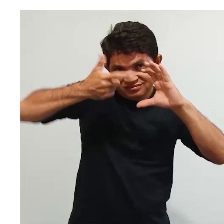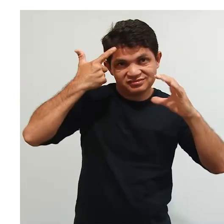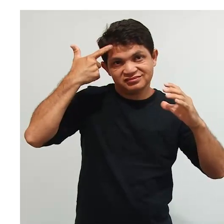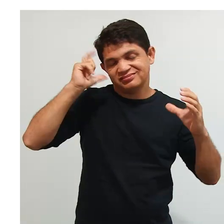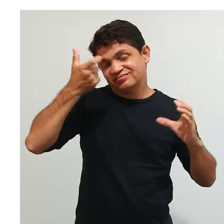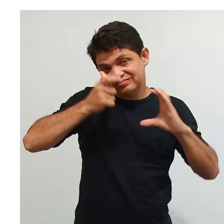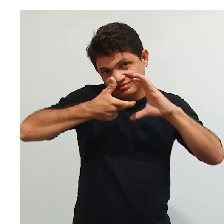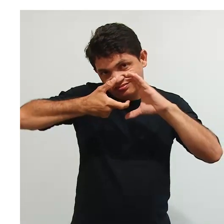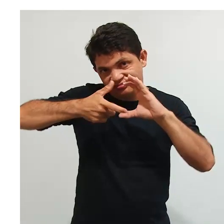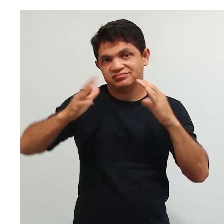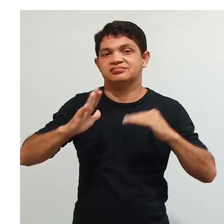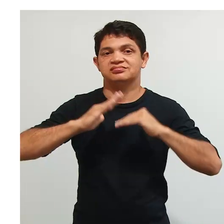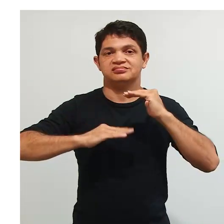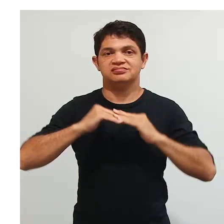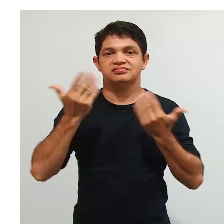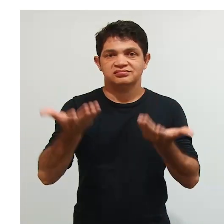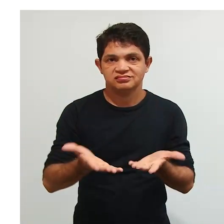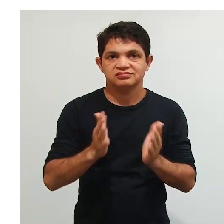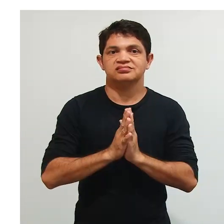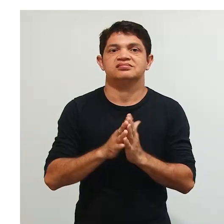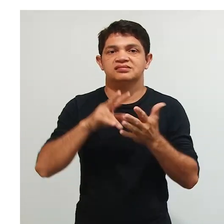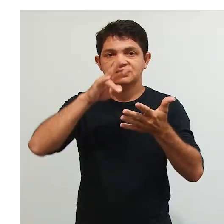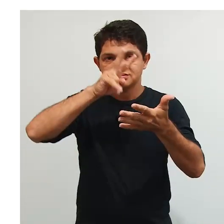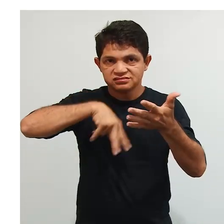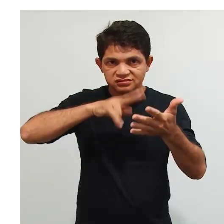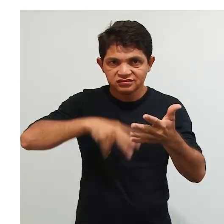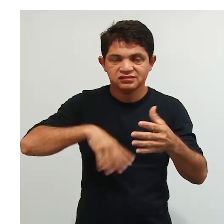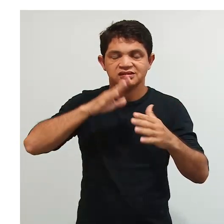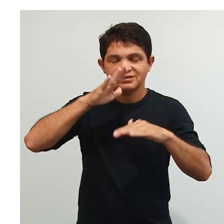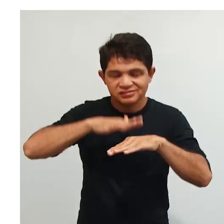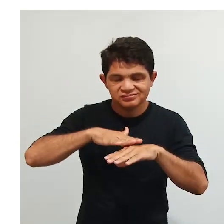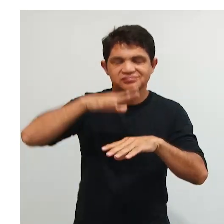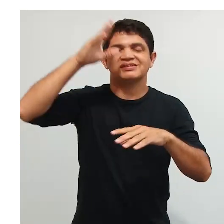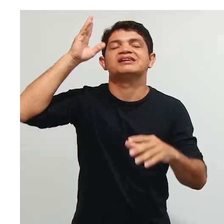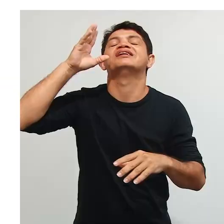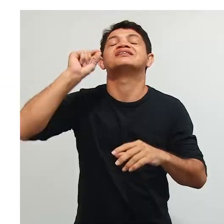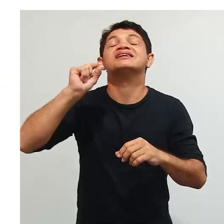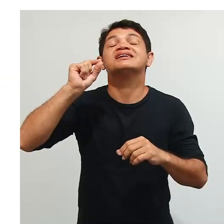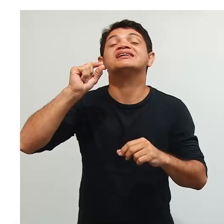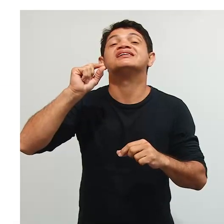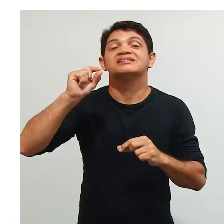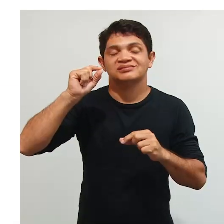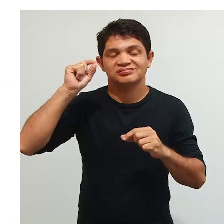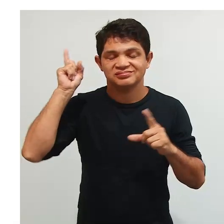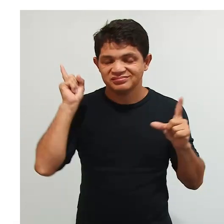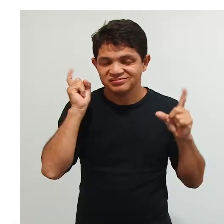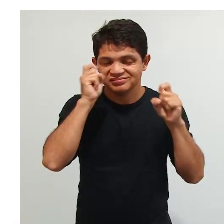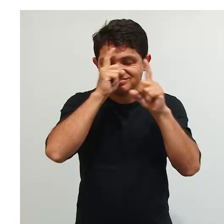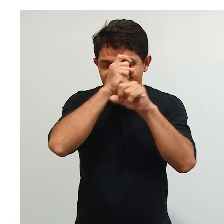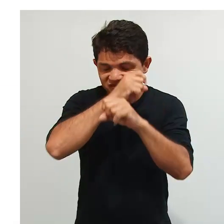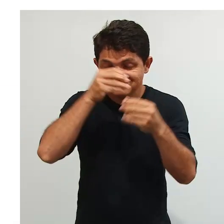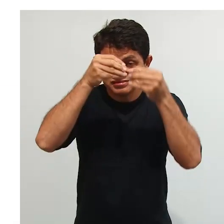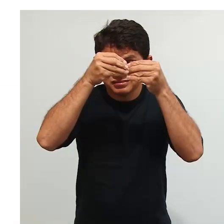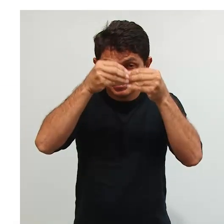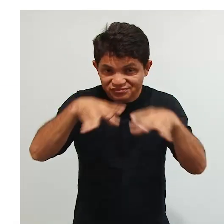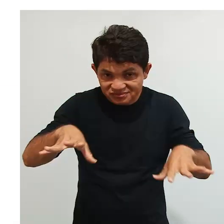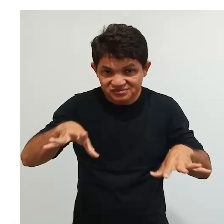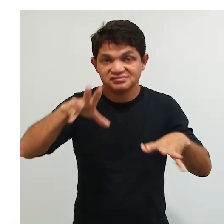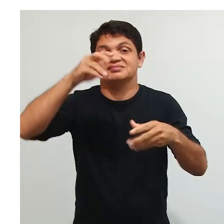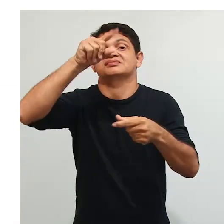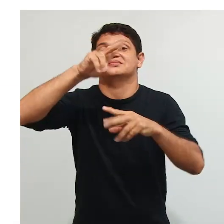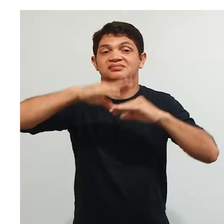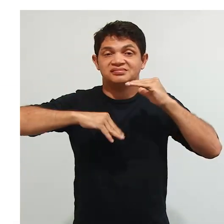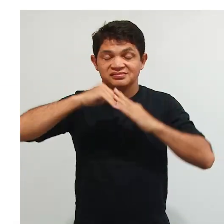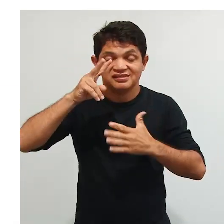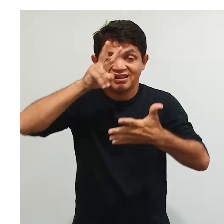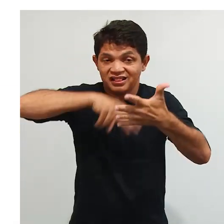A dislexia é o termo utilizado quando o maior prejuízo dentro do transtorno específico da aprendizagem